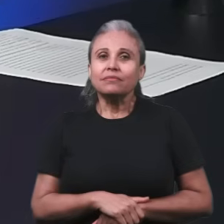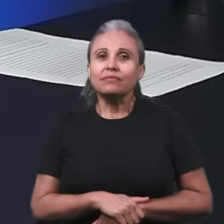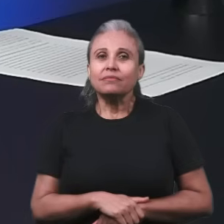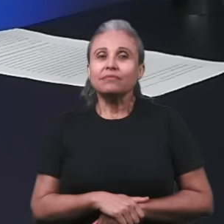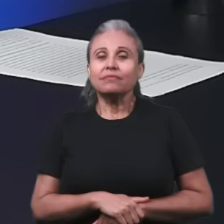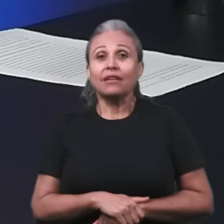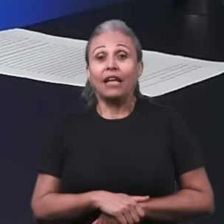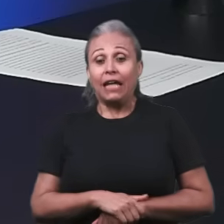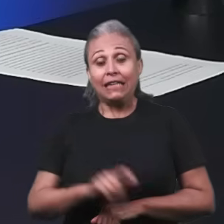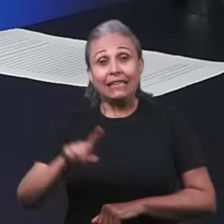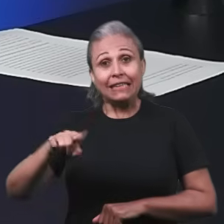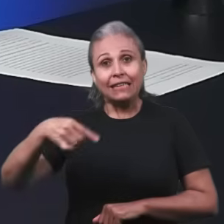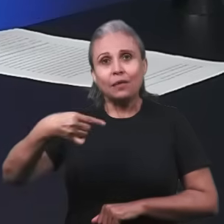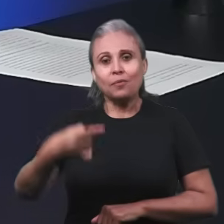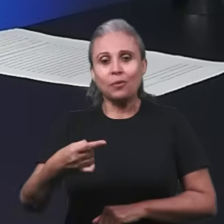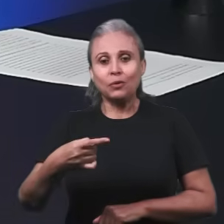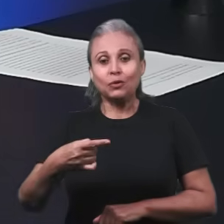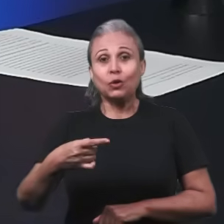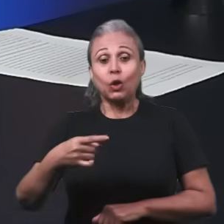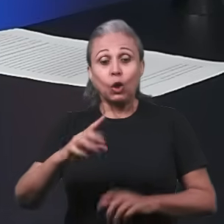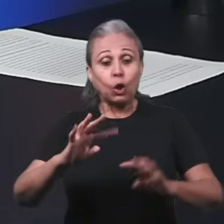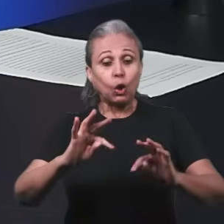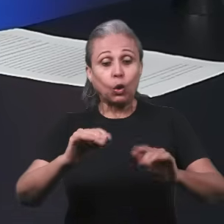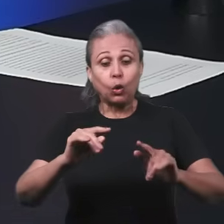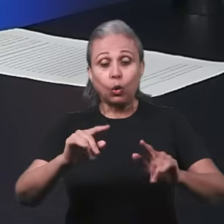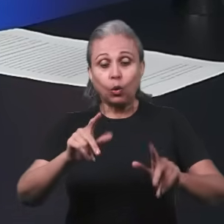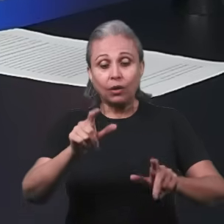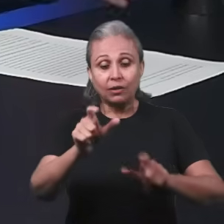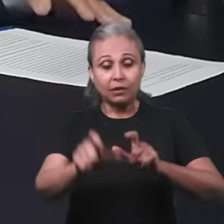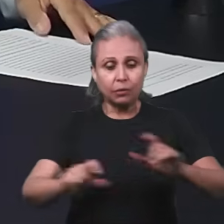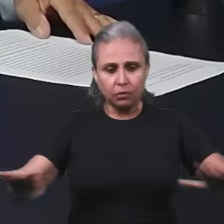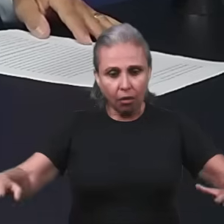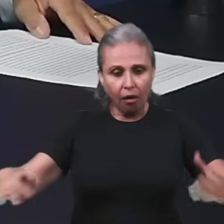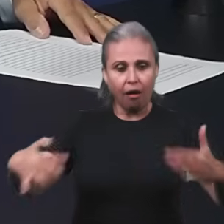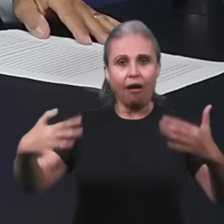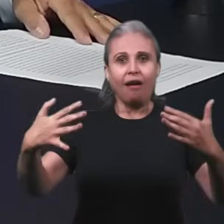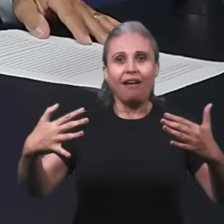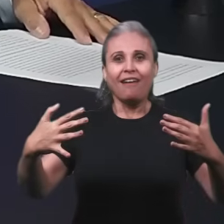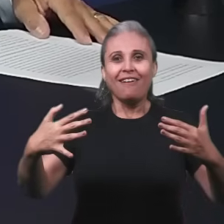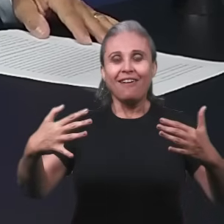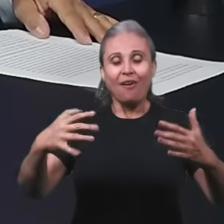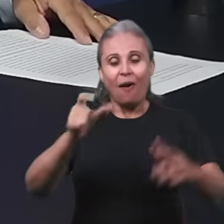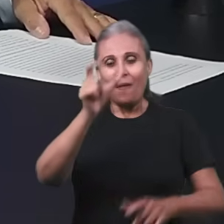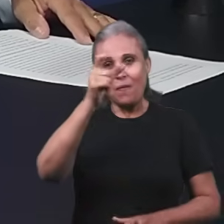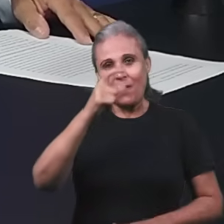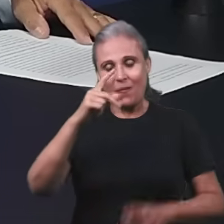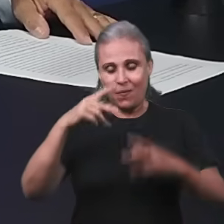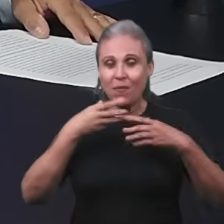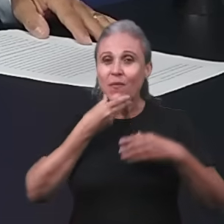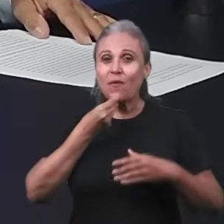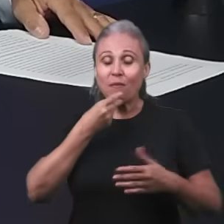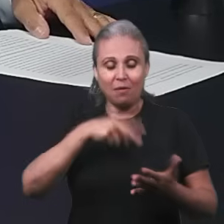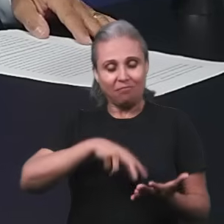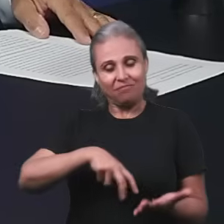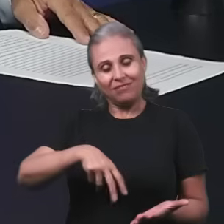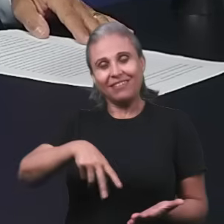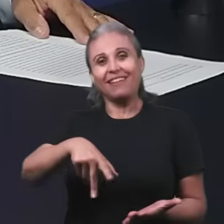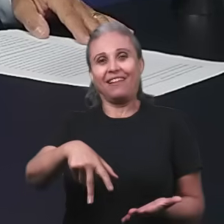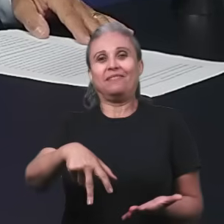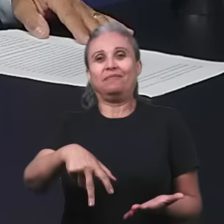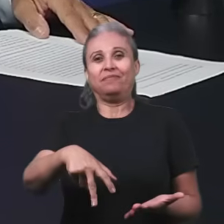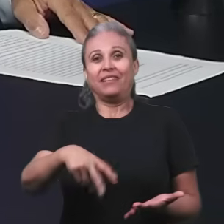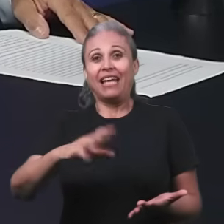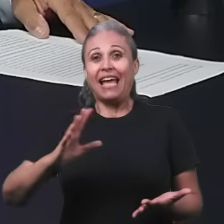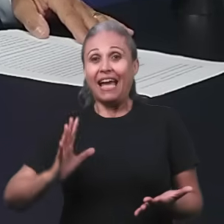todo o povo o viu andar e louvar a Deus. Porque a salvação, pastor Lúcio, a